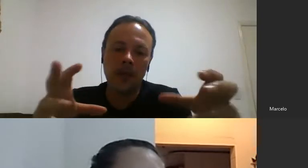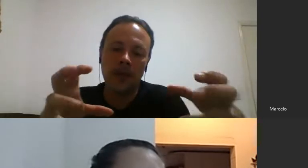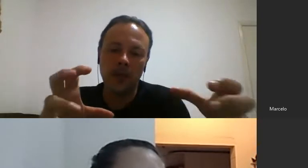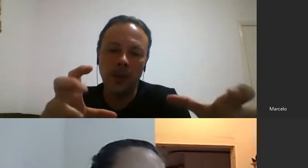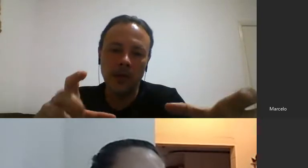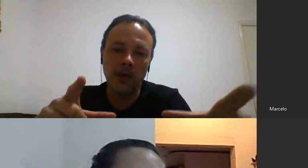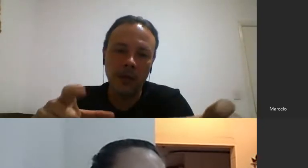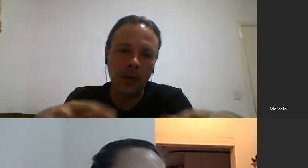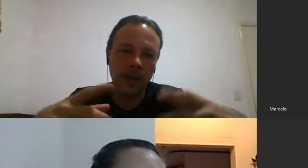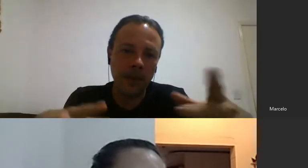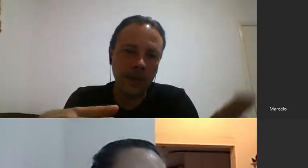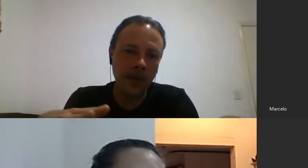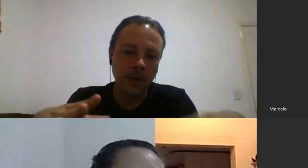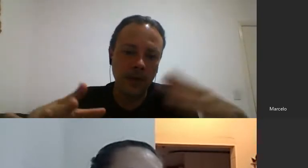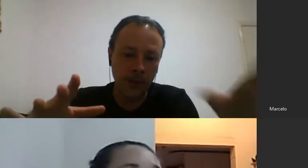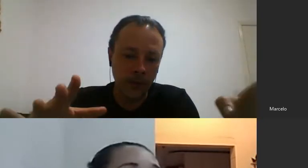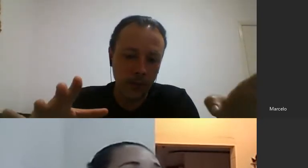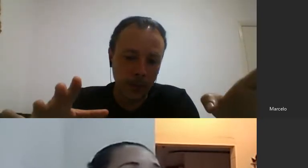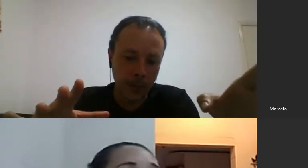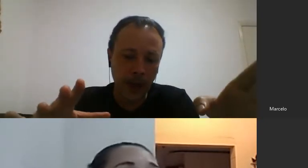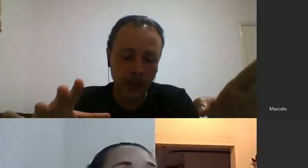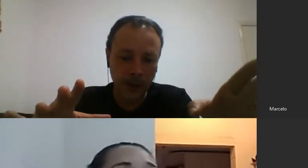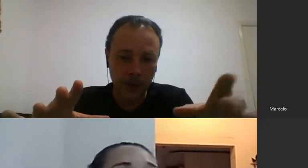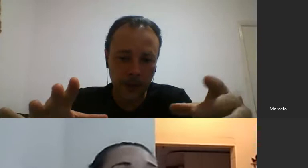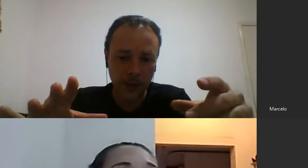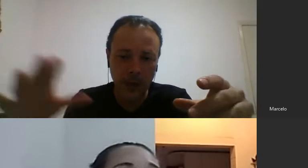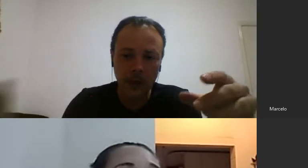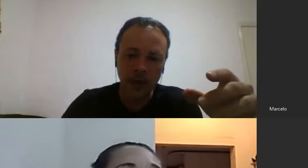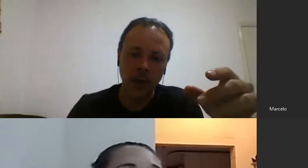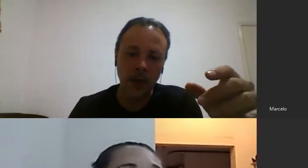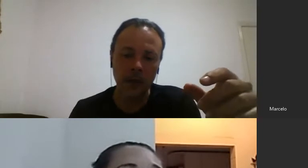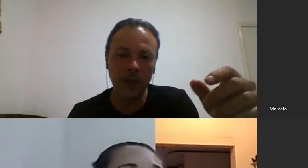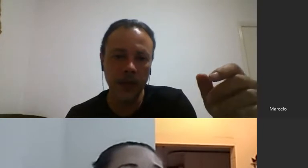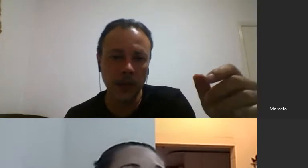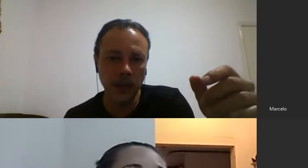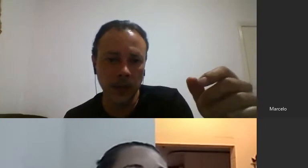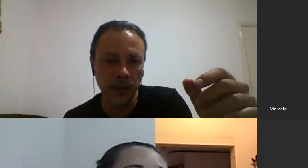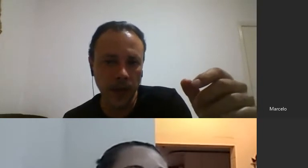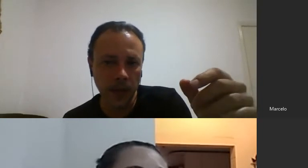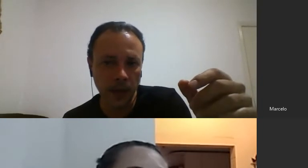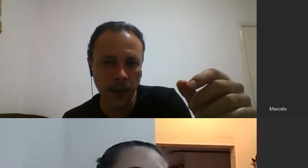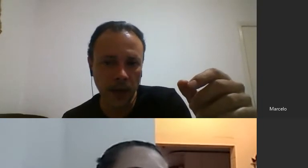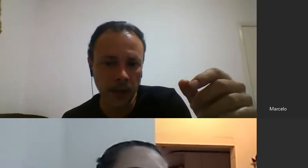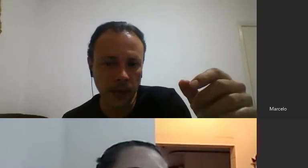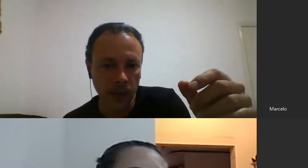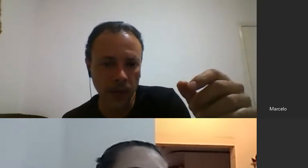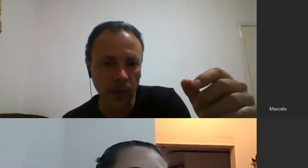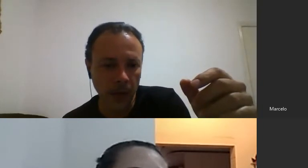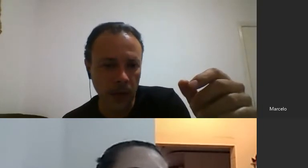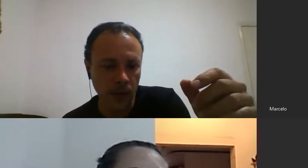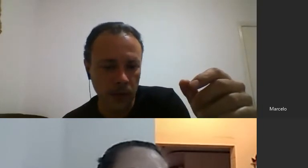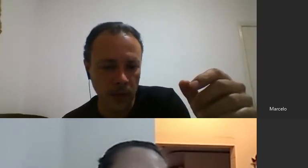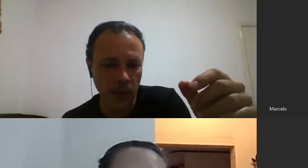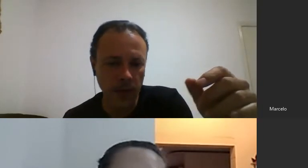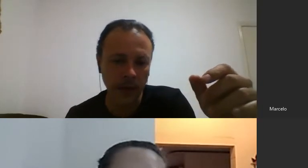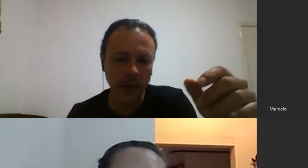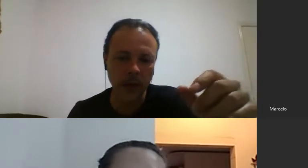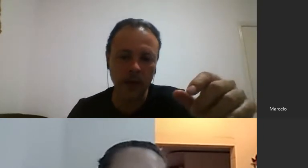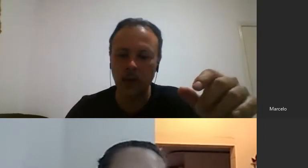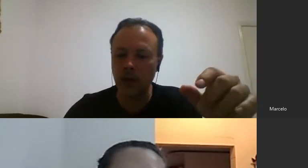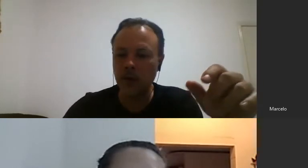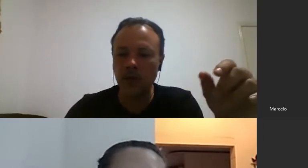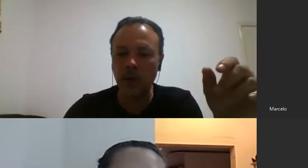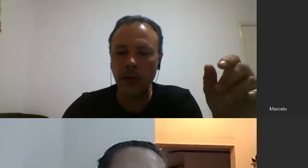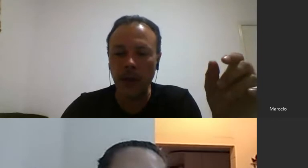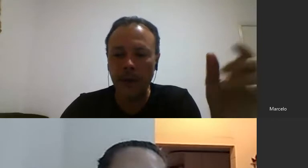slides mais resumidos que eu tenho para passar, já foram publicados para vocês, mas a gente vou retomar com certeza,